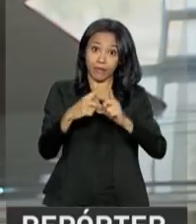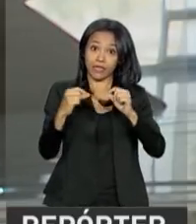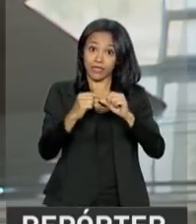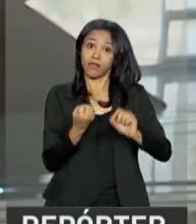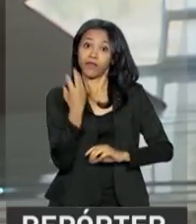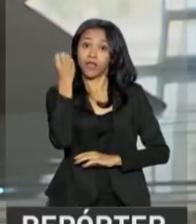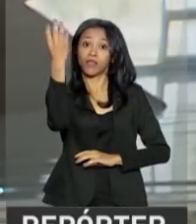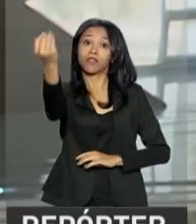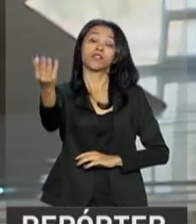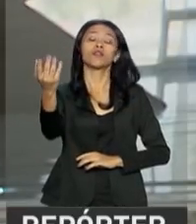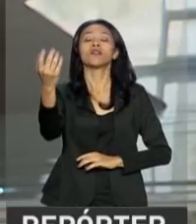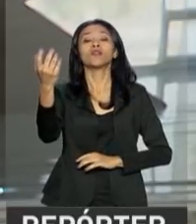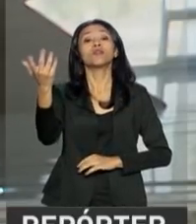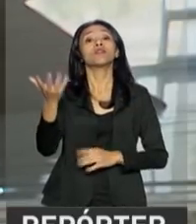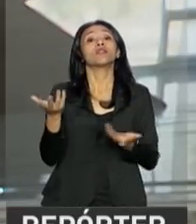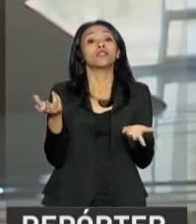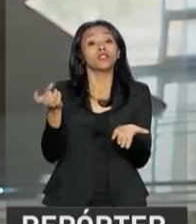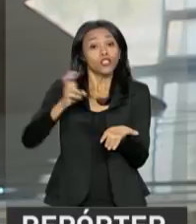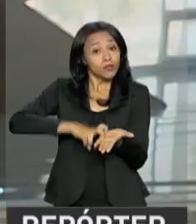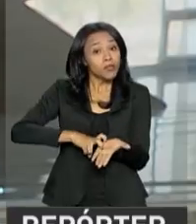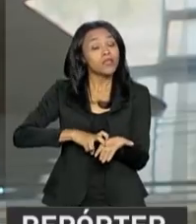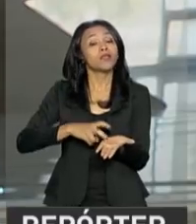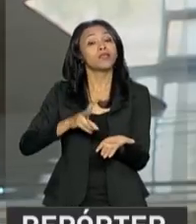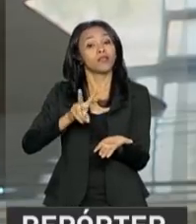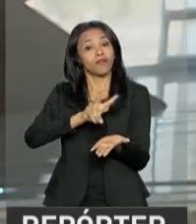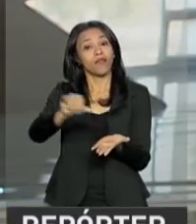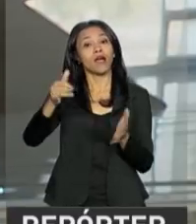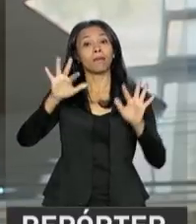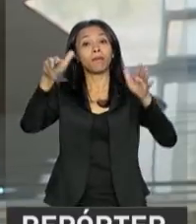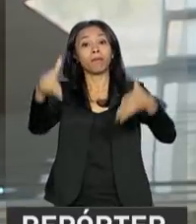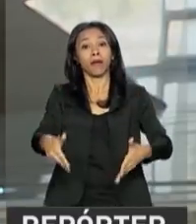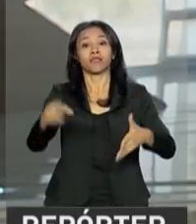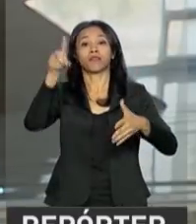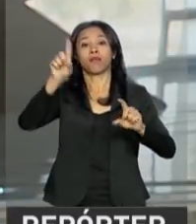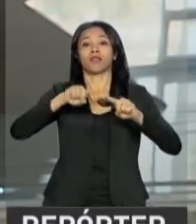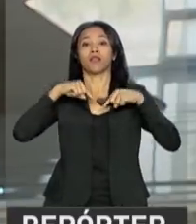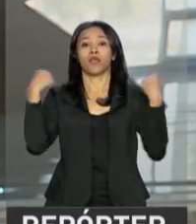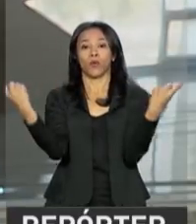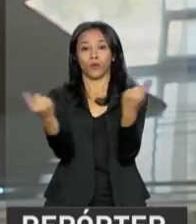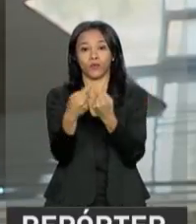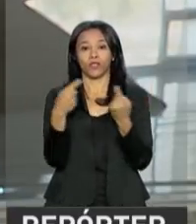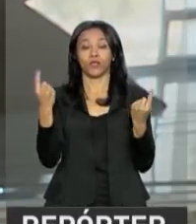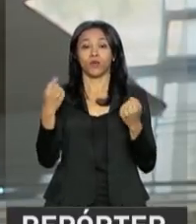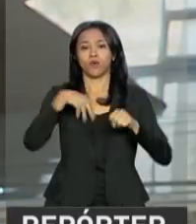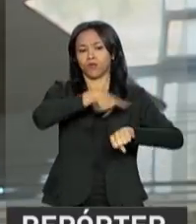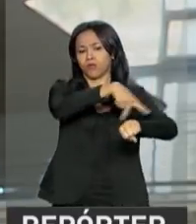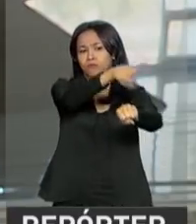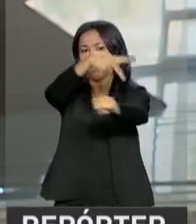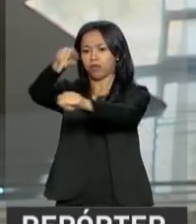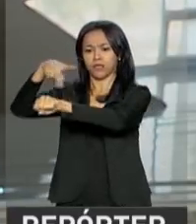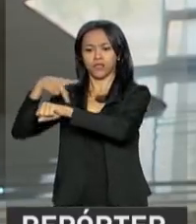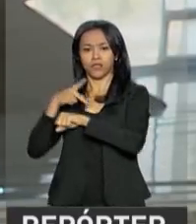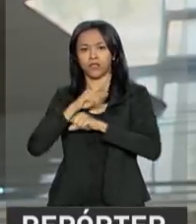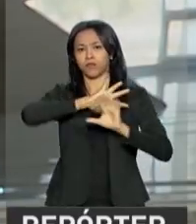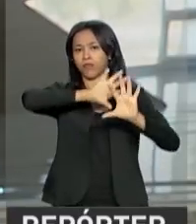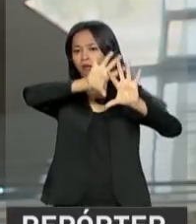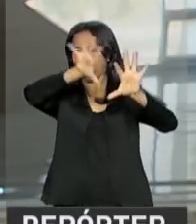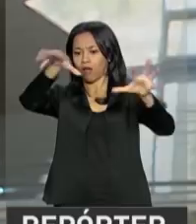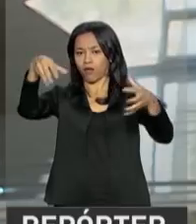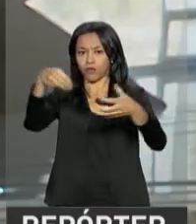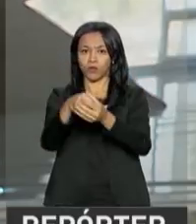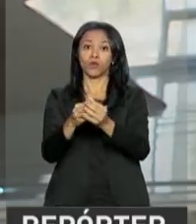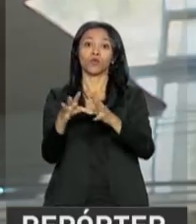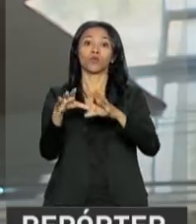ainda pela manhã ele participa da sessão plenária dos líderes dos países que compõem o mercosul no